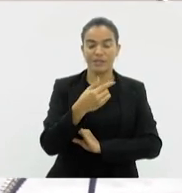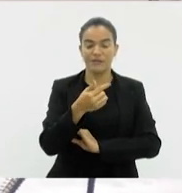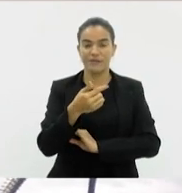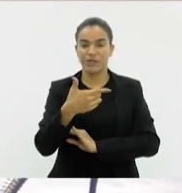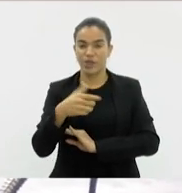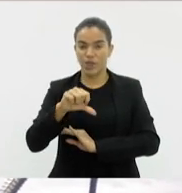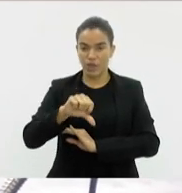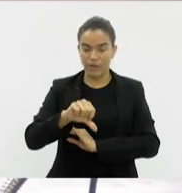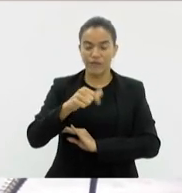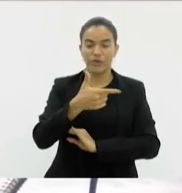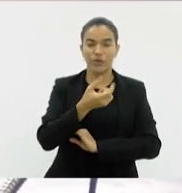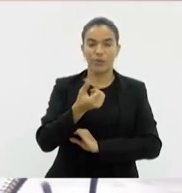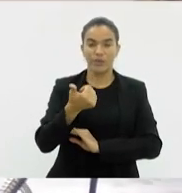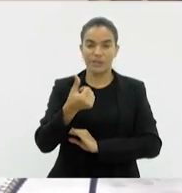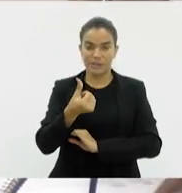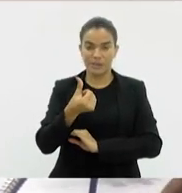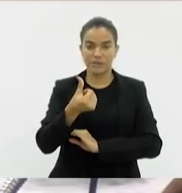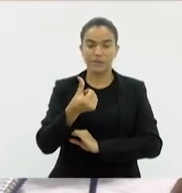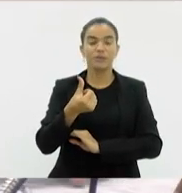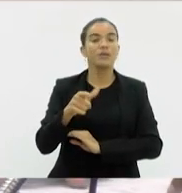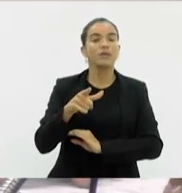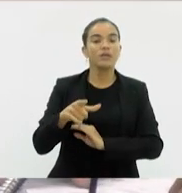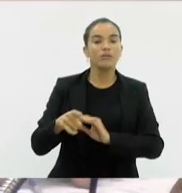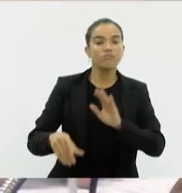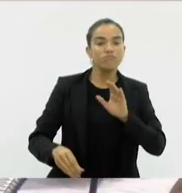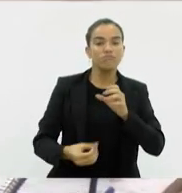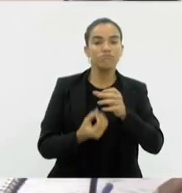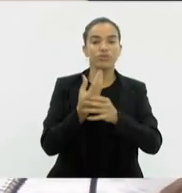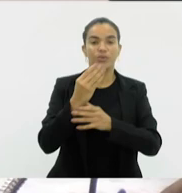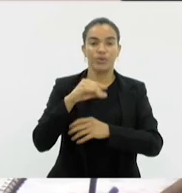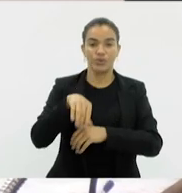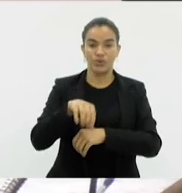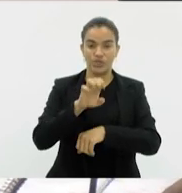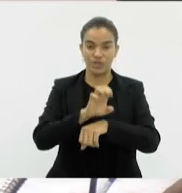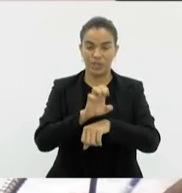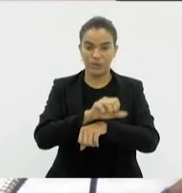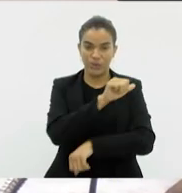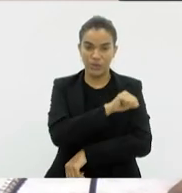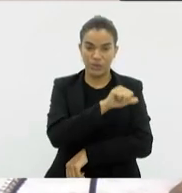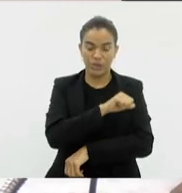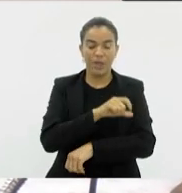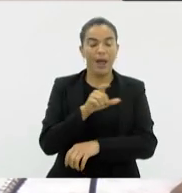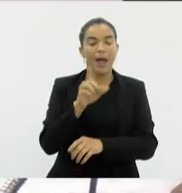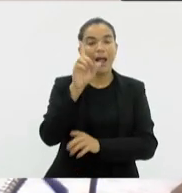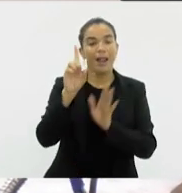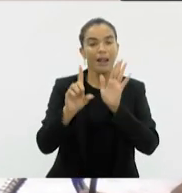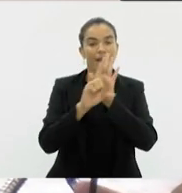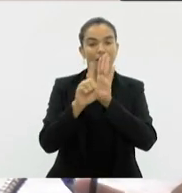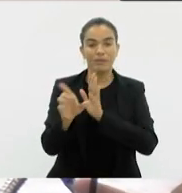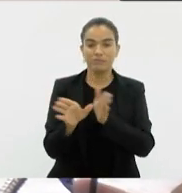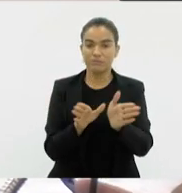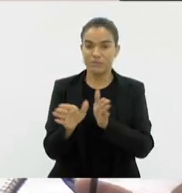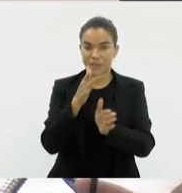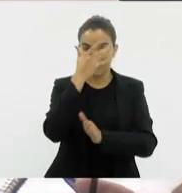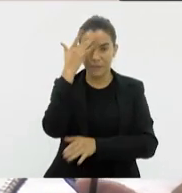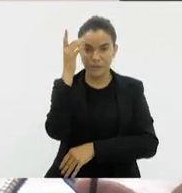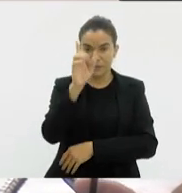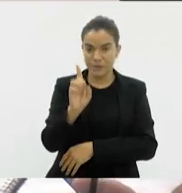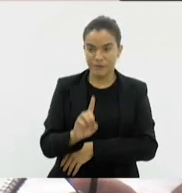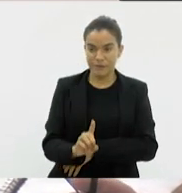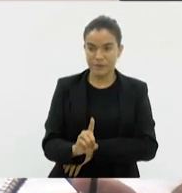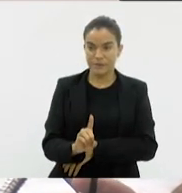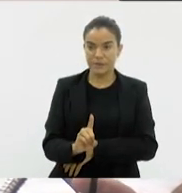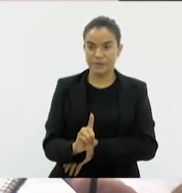8 de julho de 2016, que institui, no âmbito do Estado do Rio de Janeiro, a lei de diretrizes para a promoção da acessibilidade das pessoas com